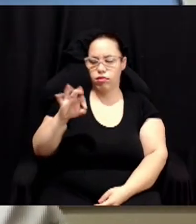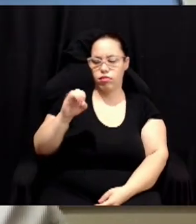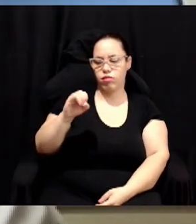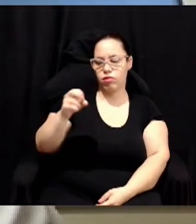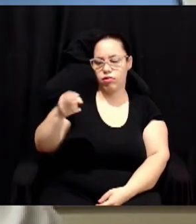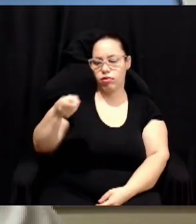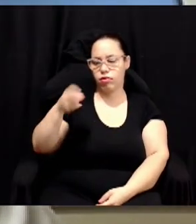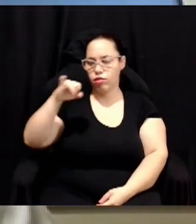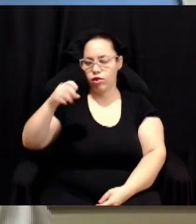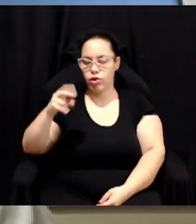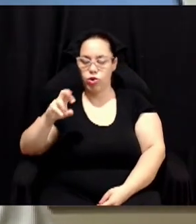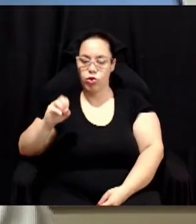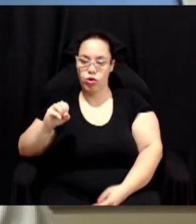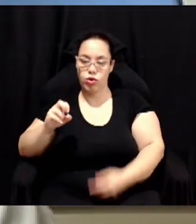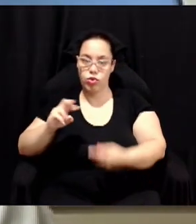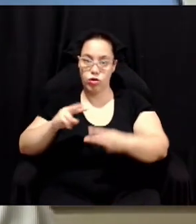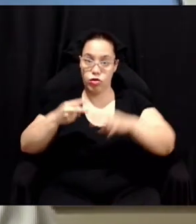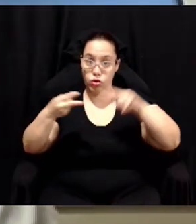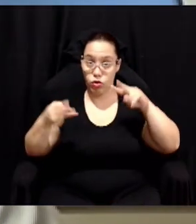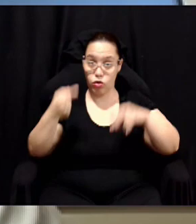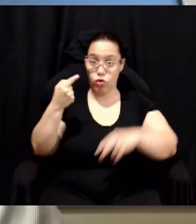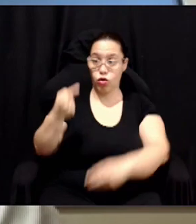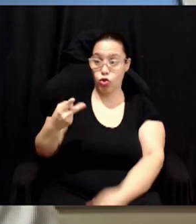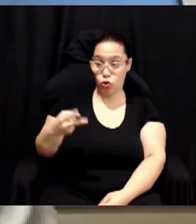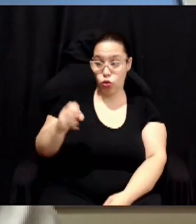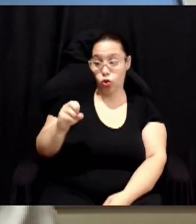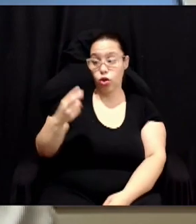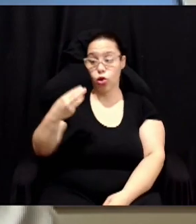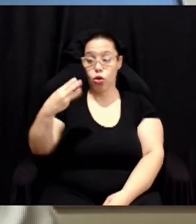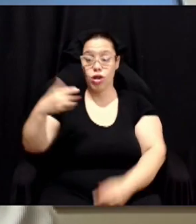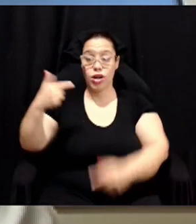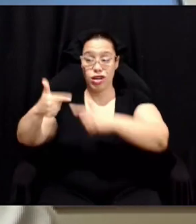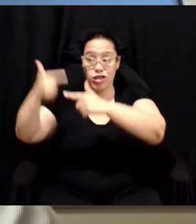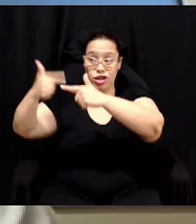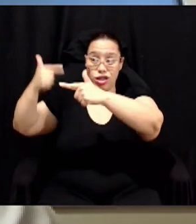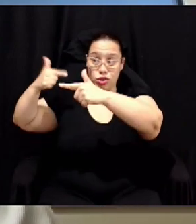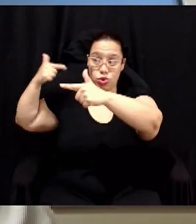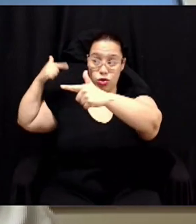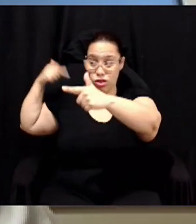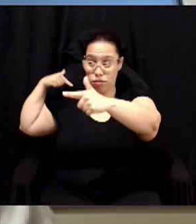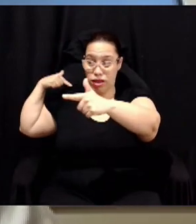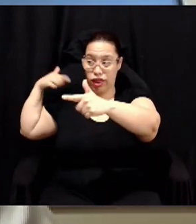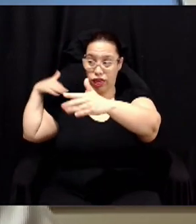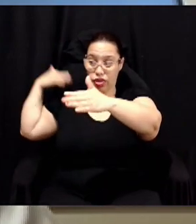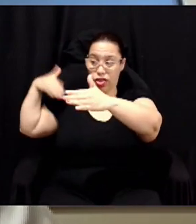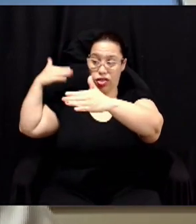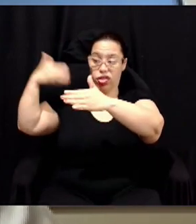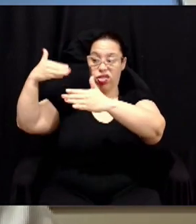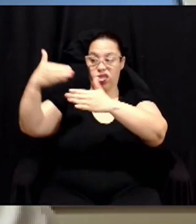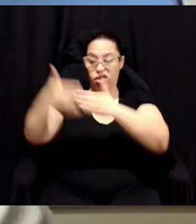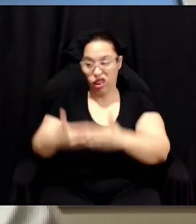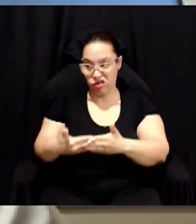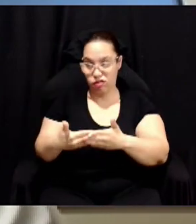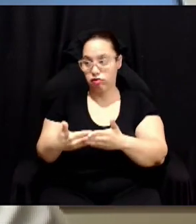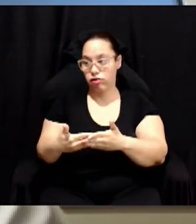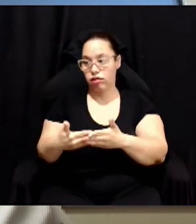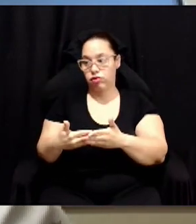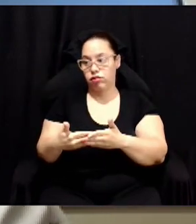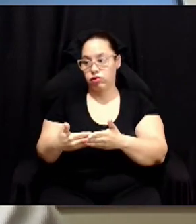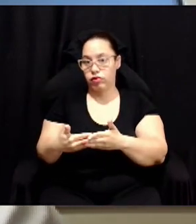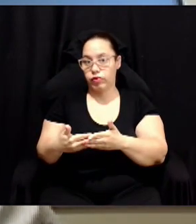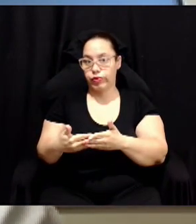de 2 ou 3 gerações para trás, que vão se acumulando e que, de repente,